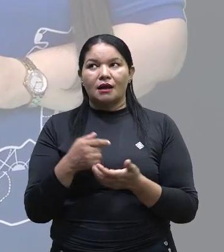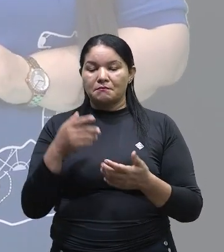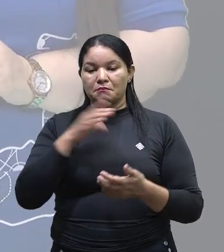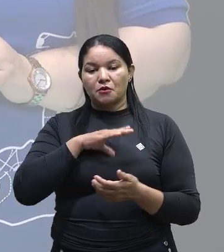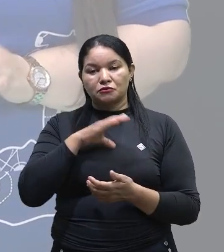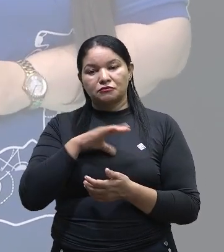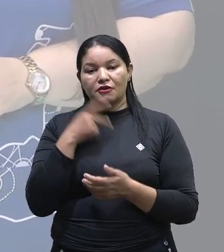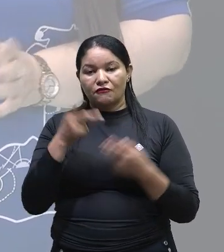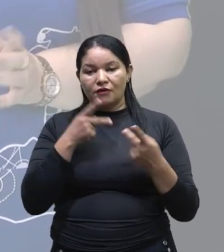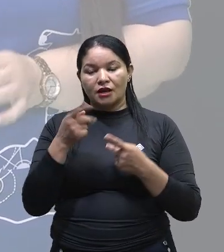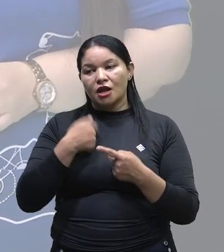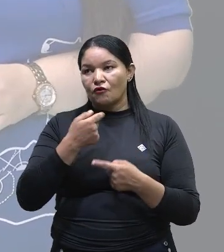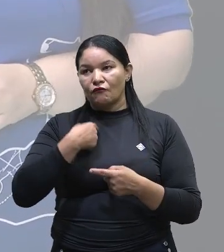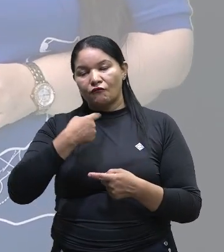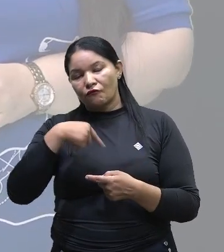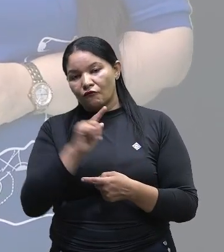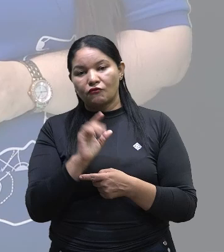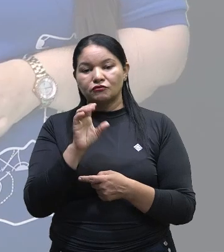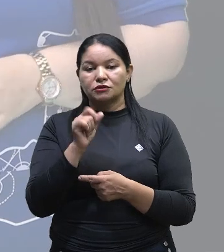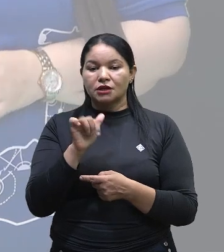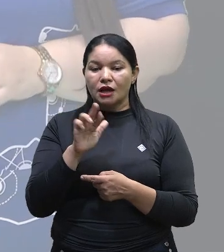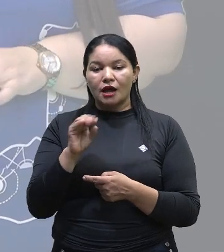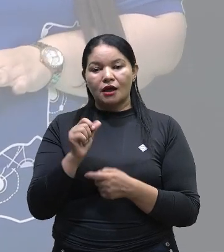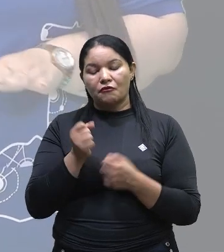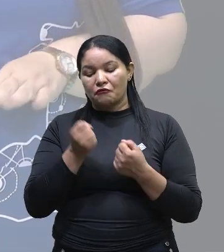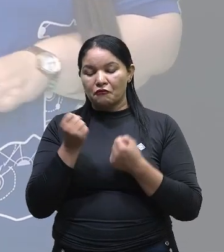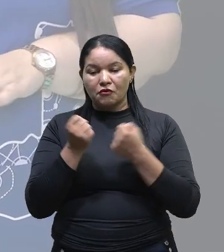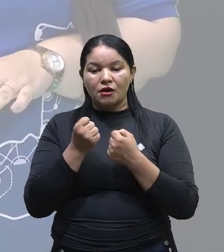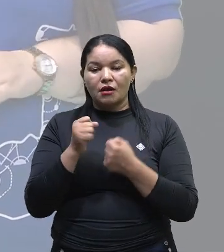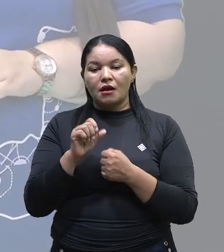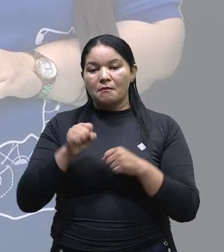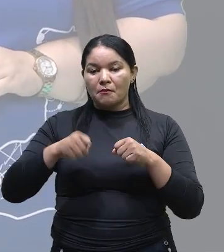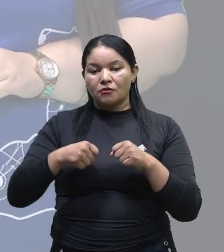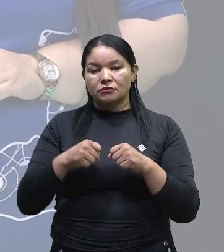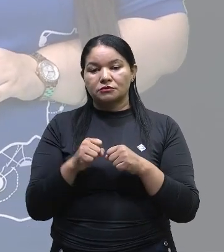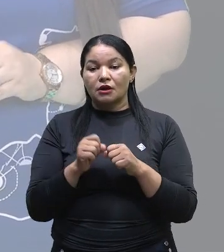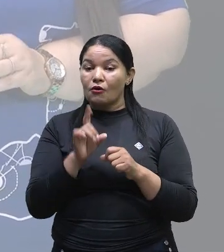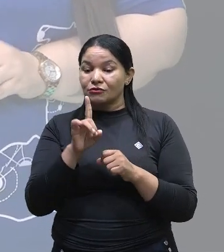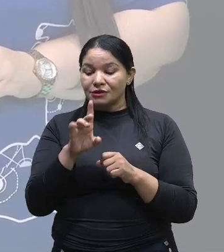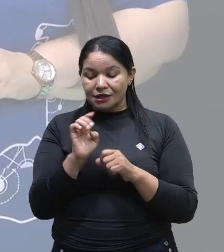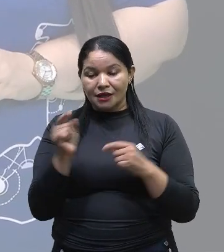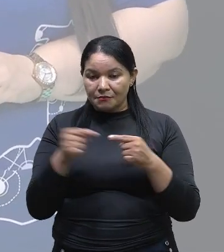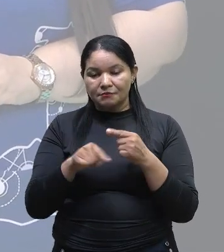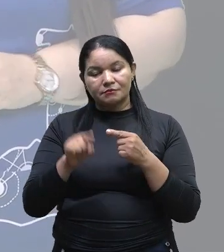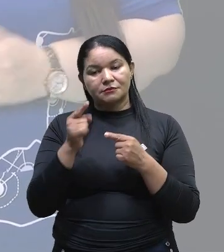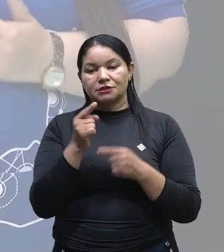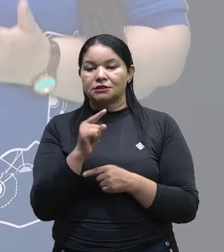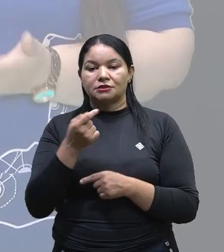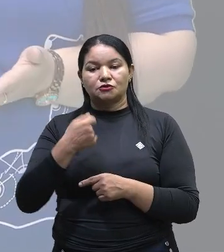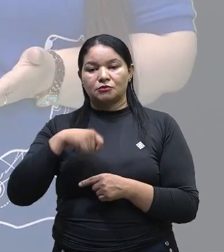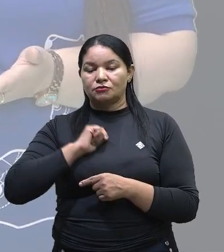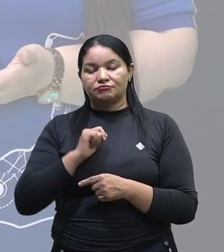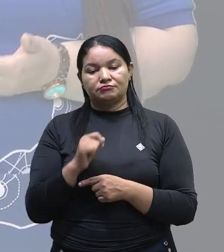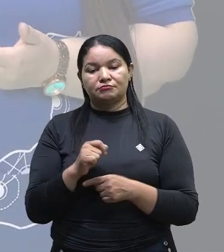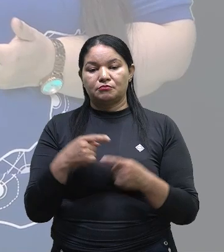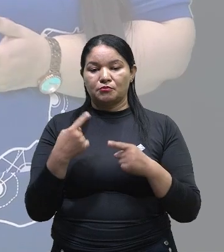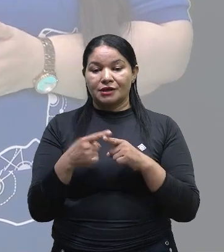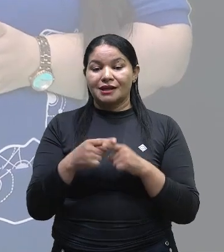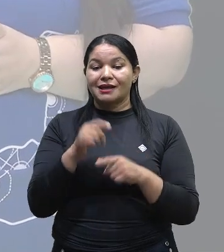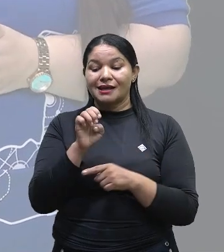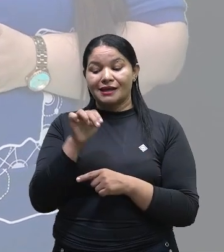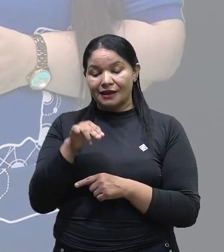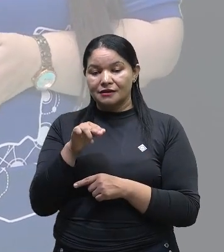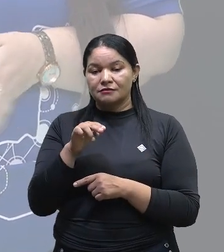eu vou de moto, eu vou de ônibus. Em espanhol, o de não se encaixa aqui. Esse em moto, em coche,